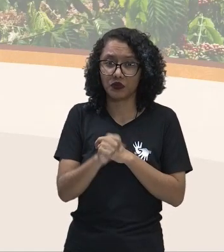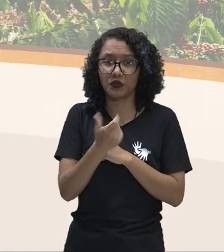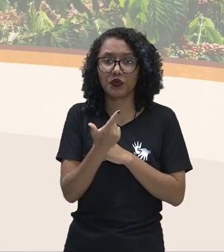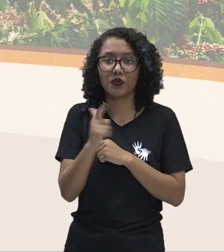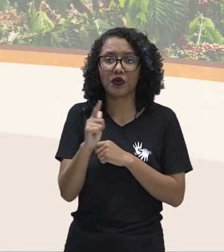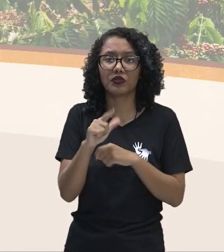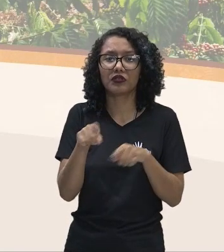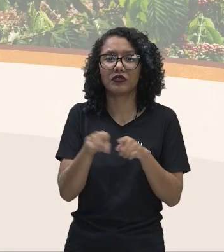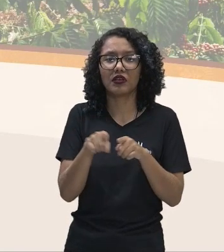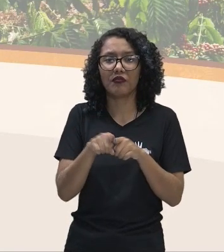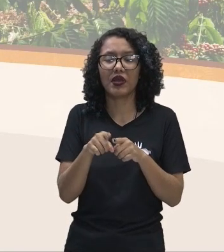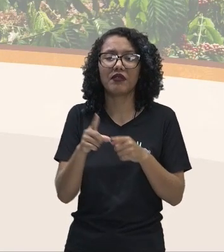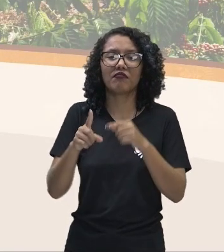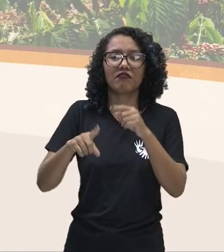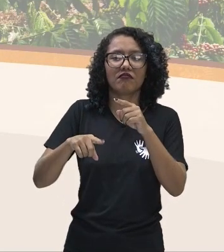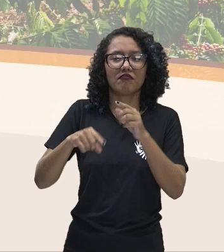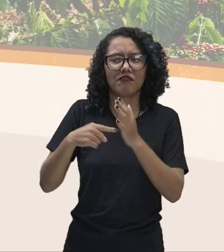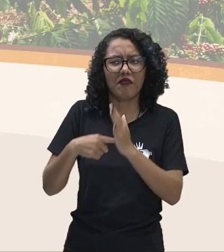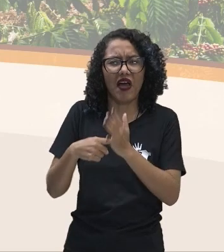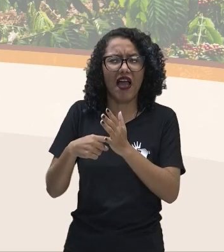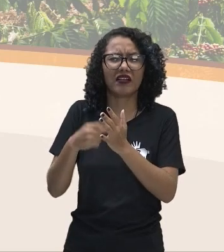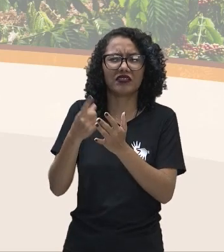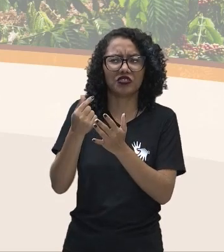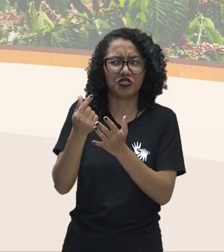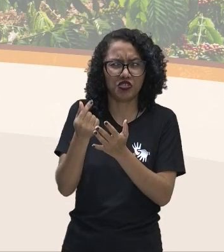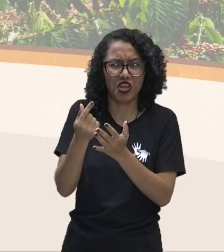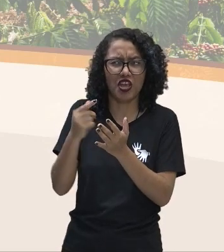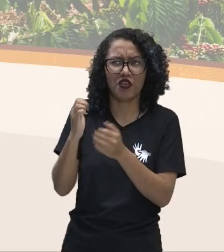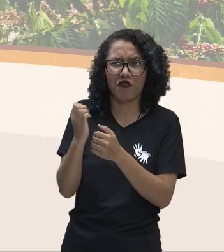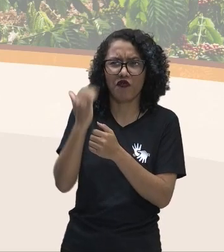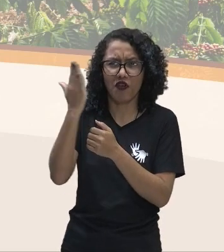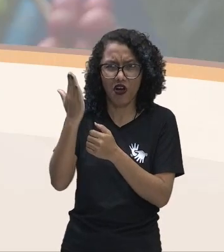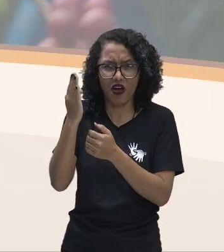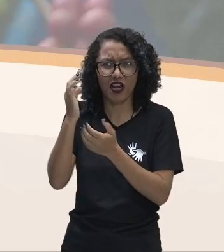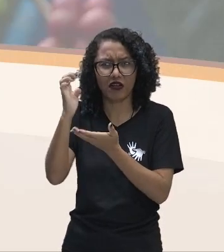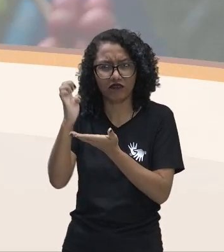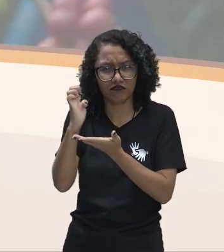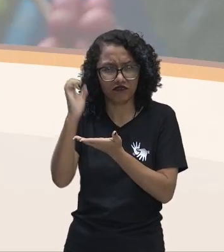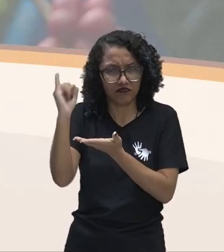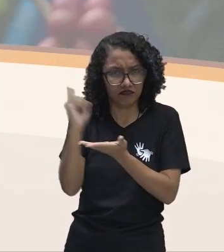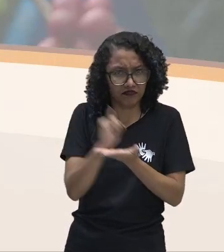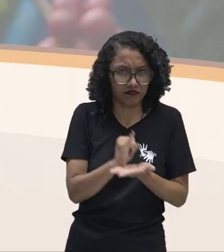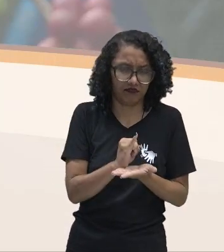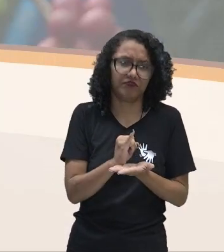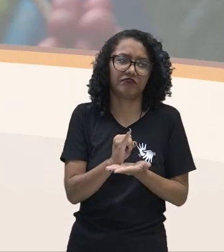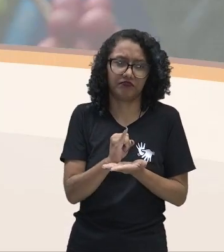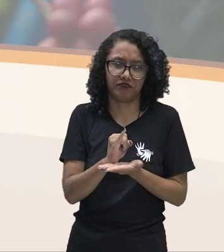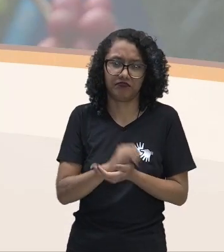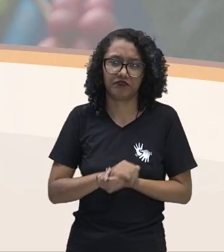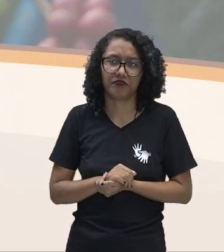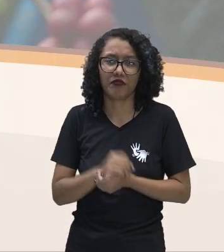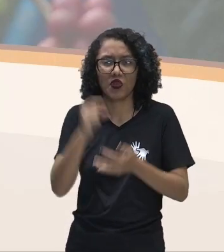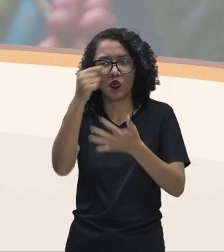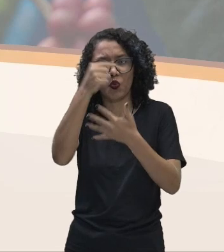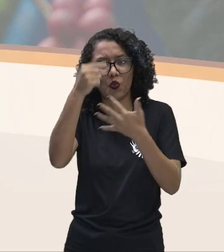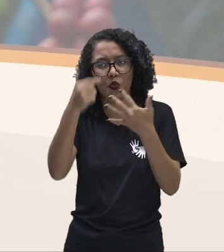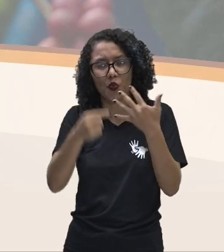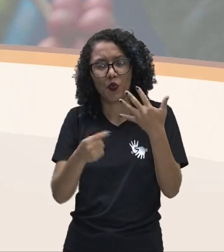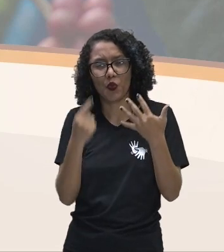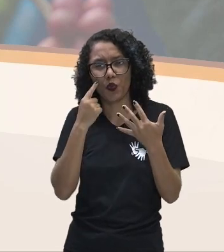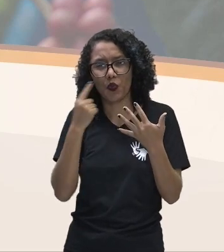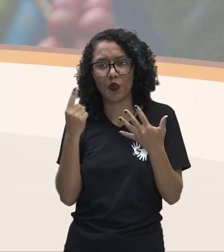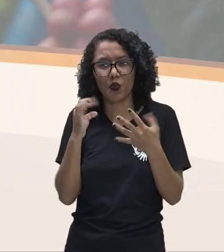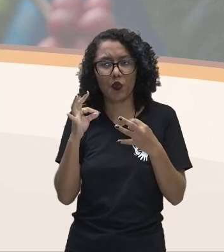de máquinas e capital estrangeiro. Então, todos esses elementos que foram elencados aqui estão inseridos